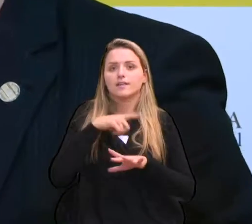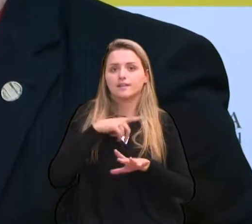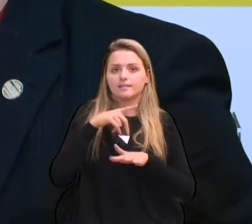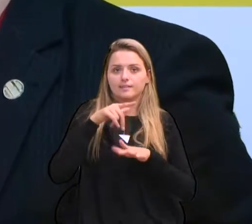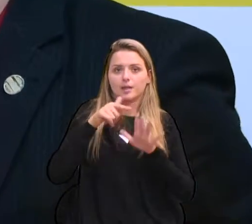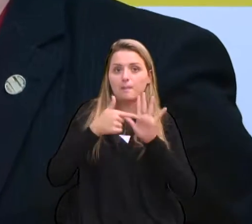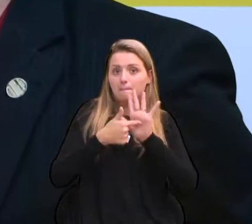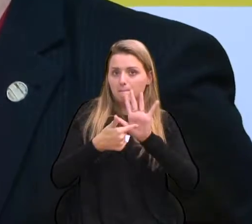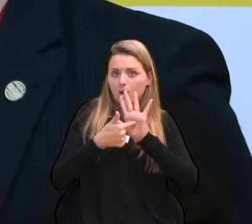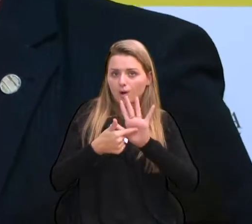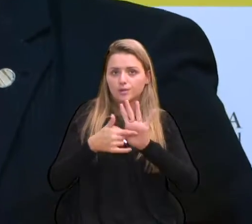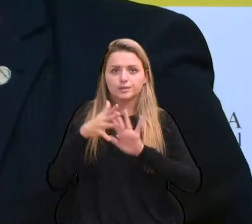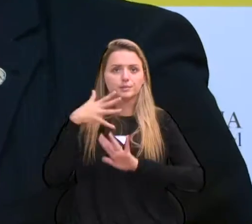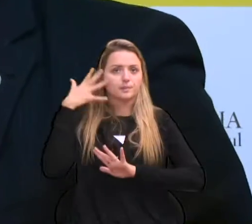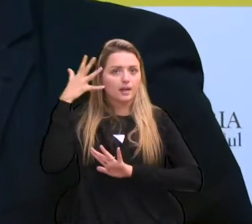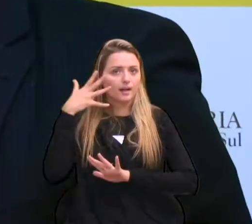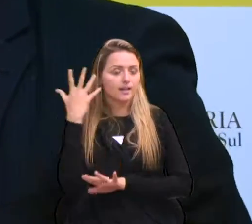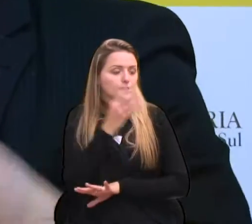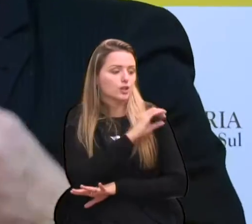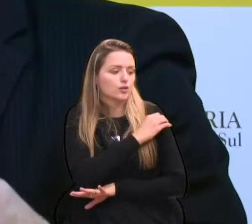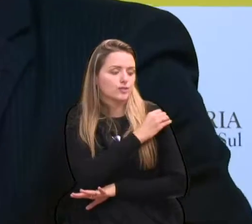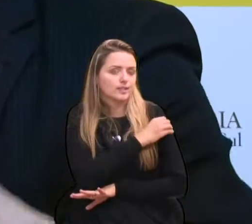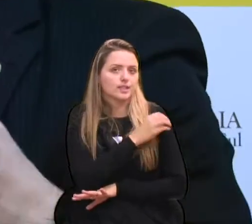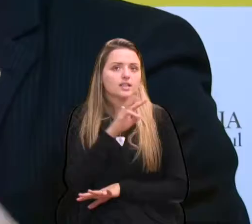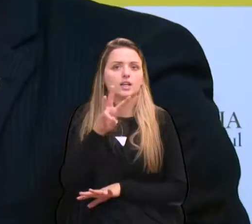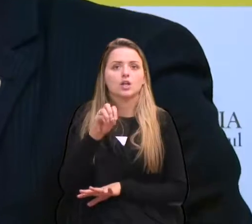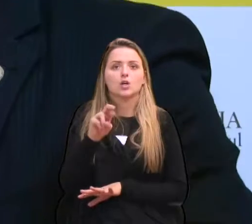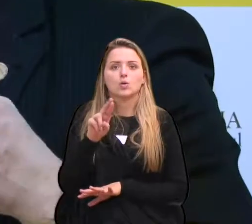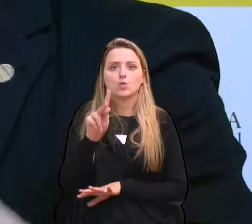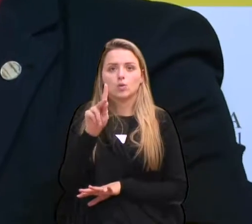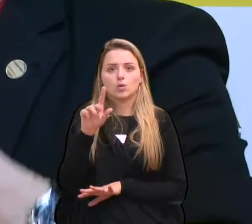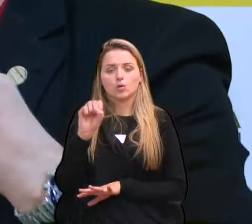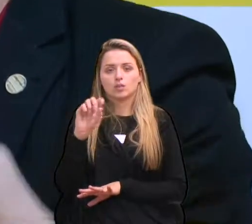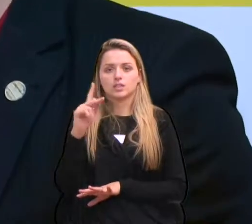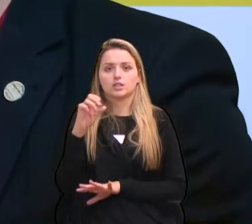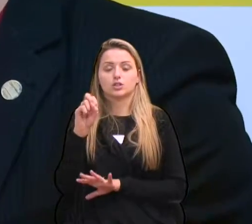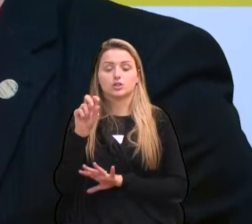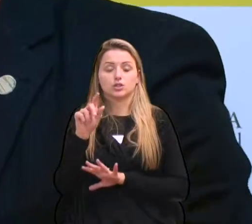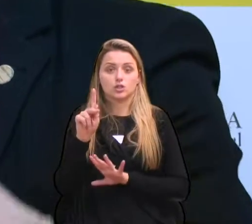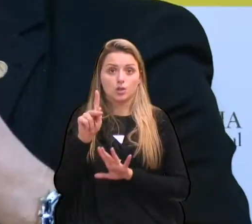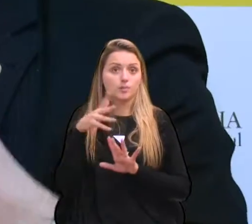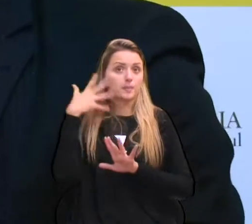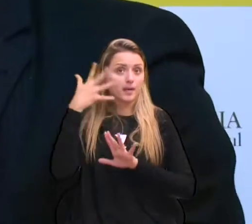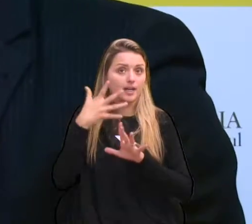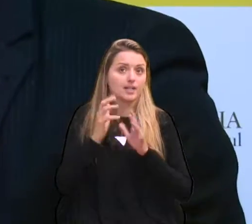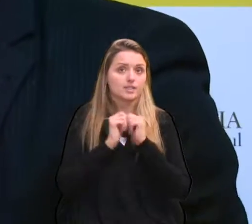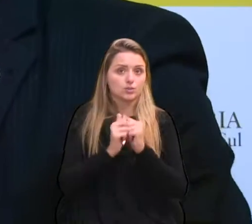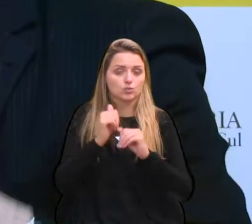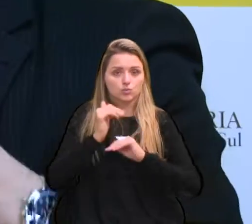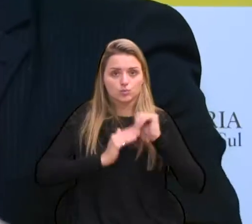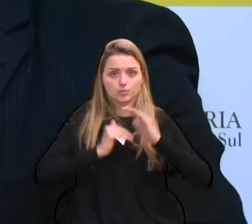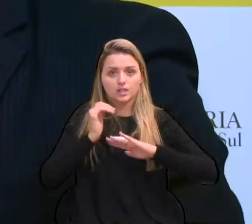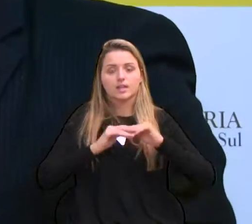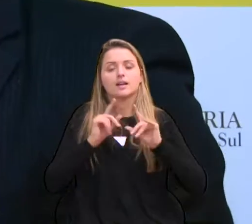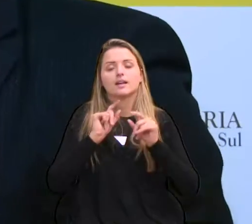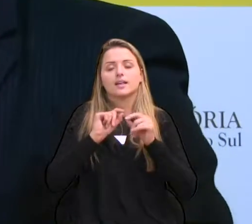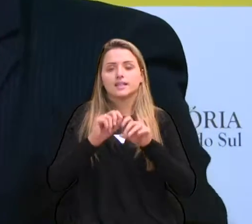de mostras, oficinas, workshops. A gente quer é justamente capacitar a nossa comunidade,